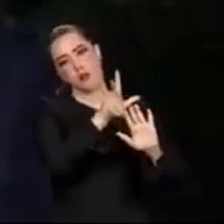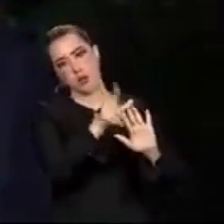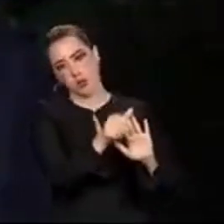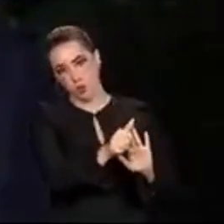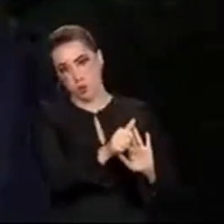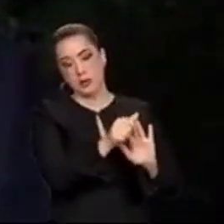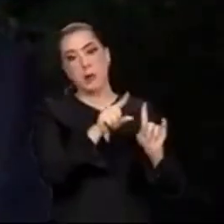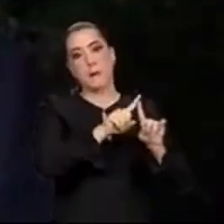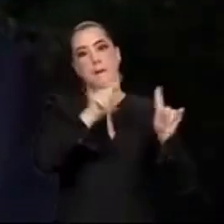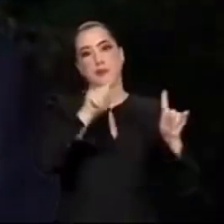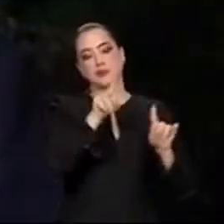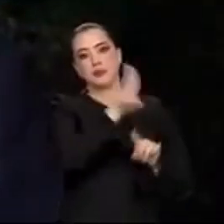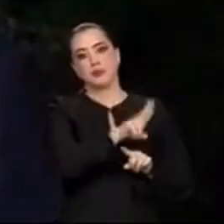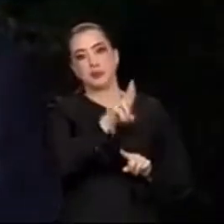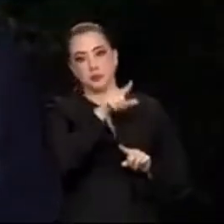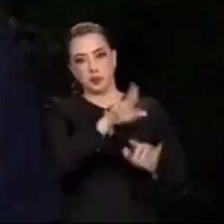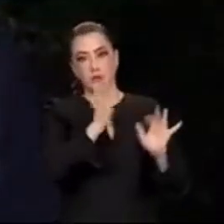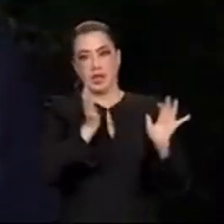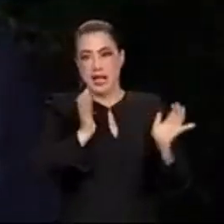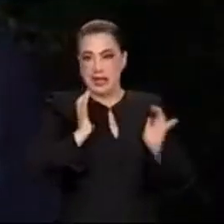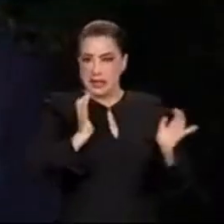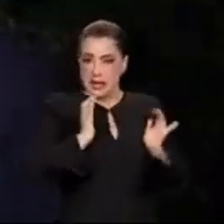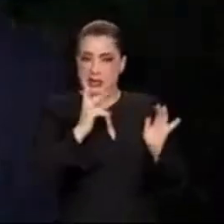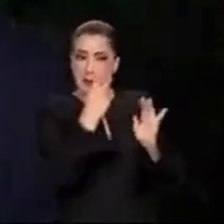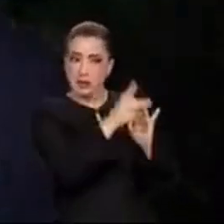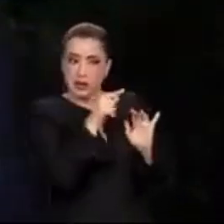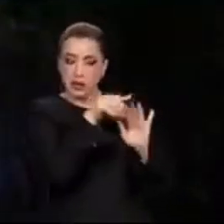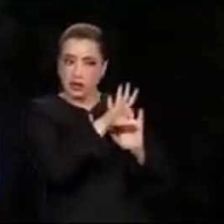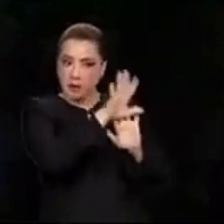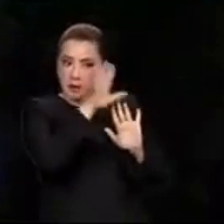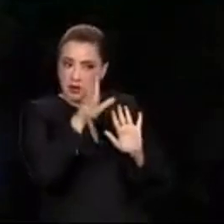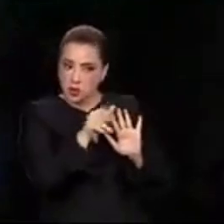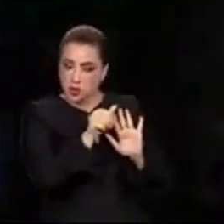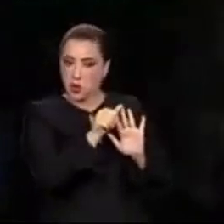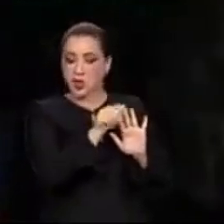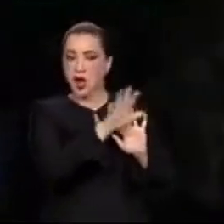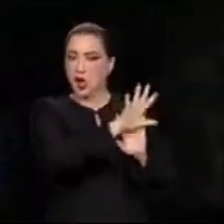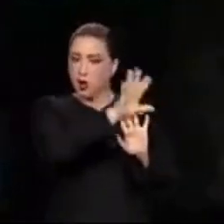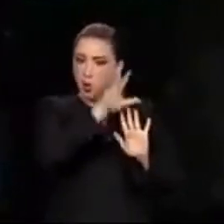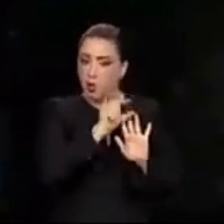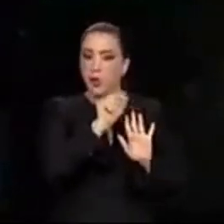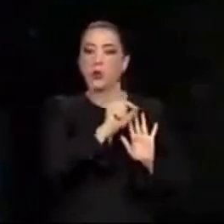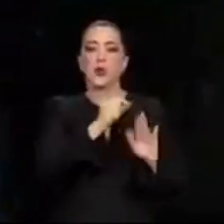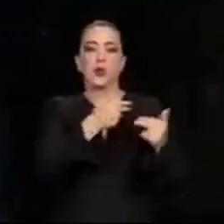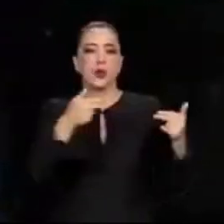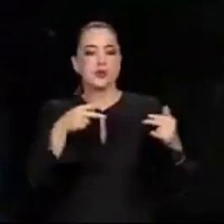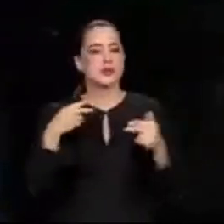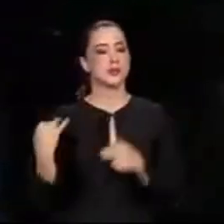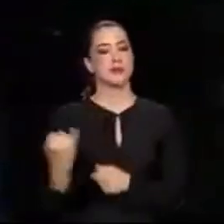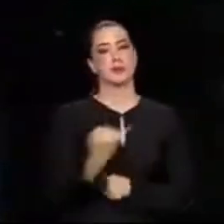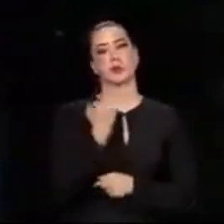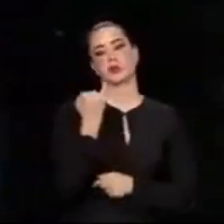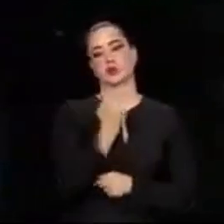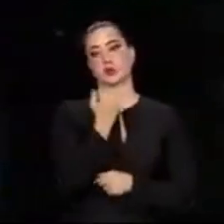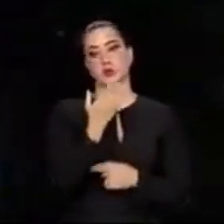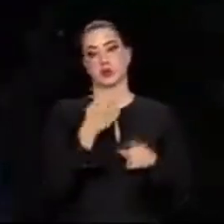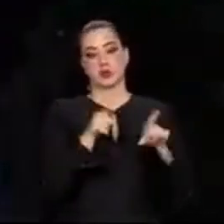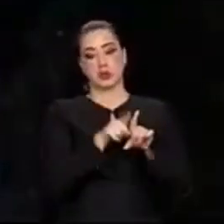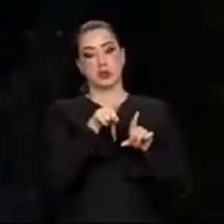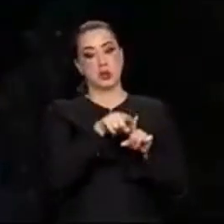mas distraída riqueza da biodiversidade da Amazônia algo que possa significar